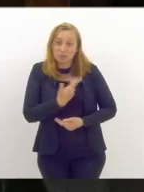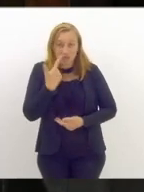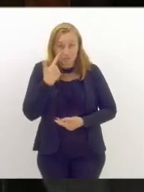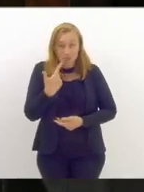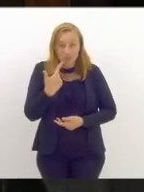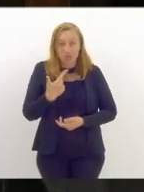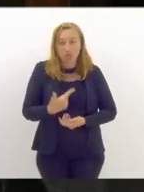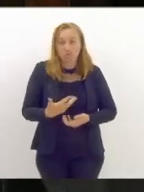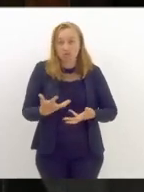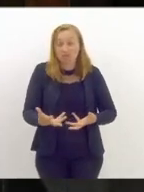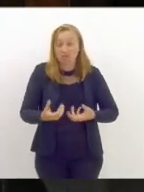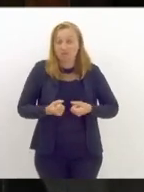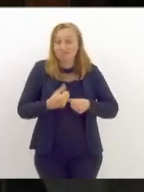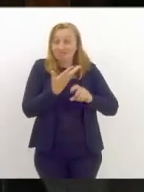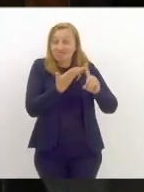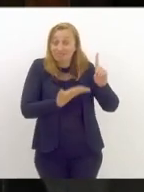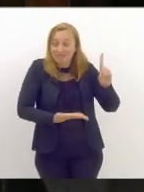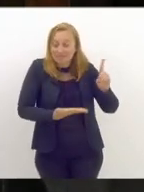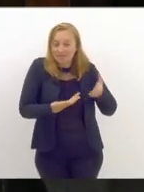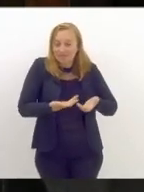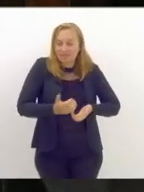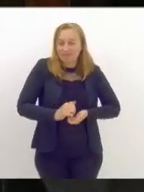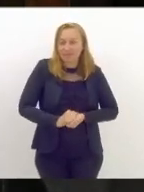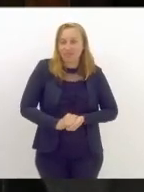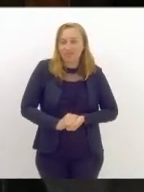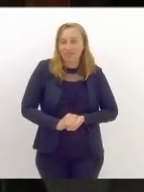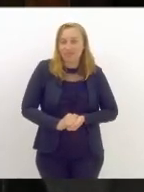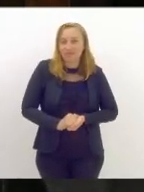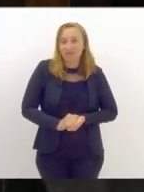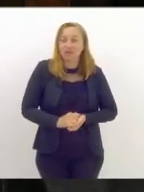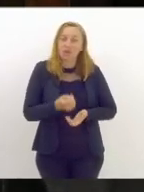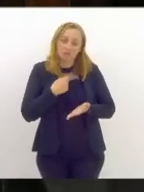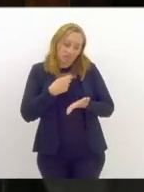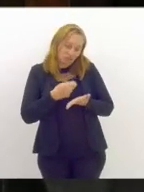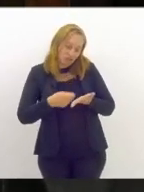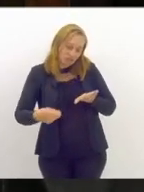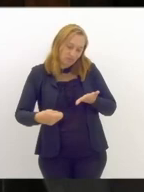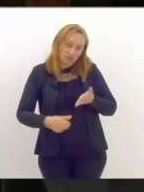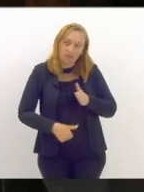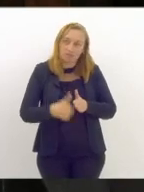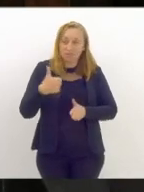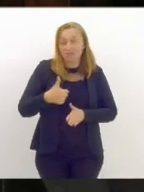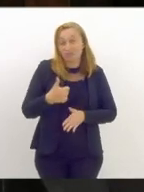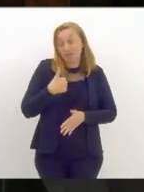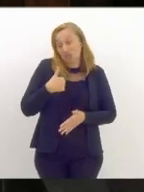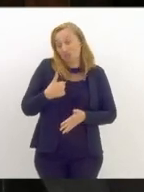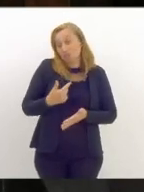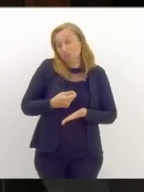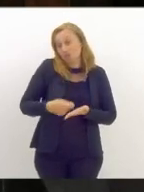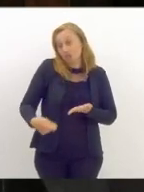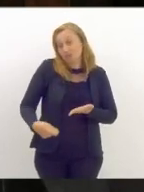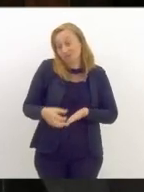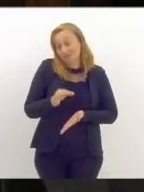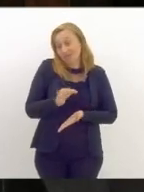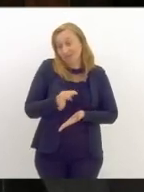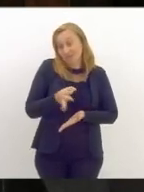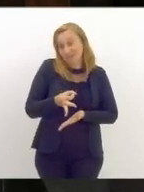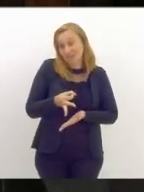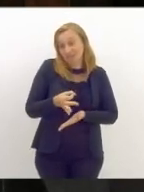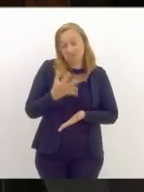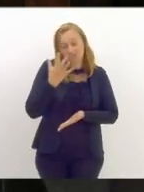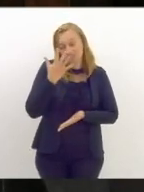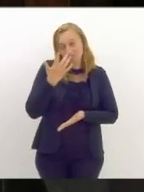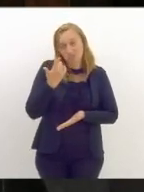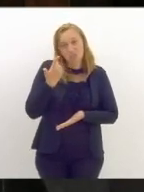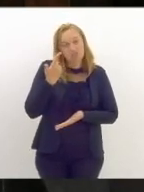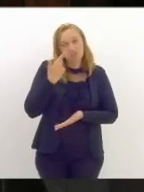e recebendo a sua homenagem. Eu até escrevi, pela primeira vez, escrevi alguma coisa que eu tenho certeza que eu não ia conseguir